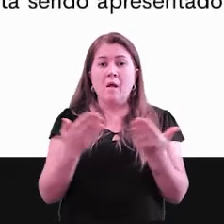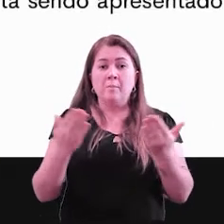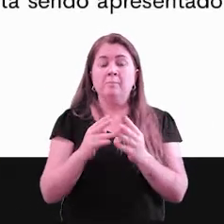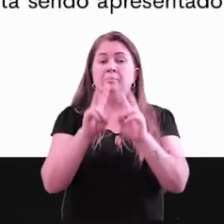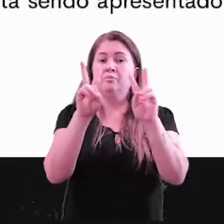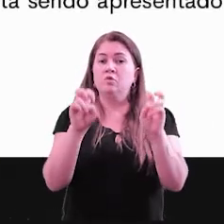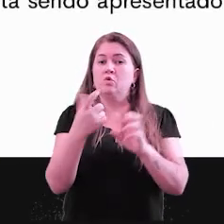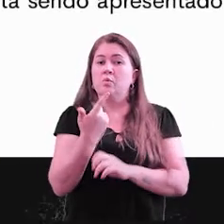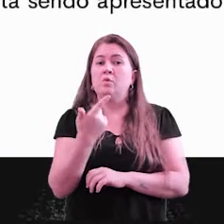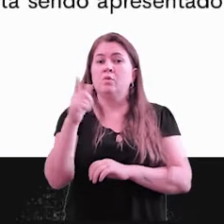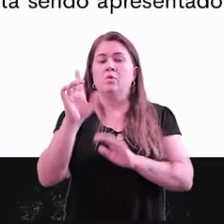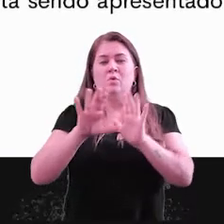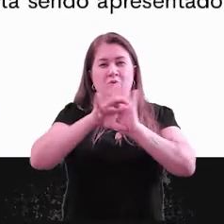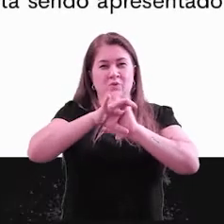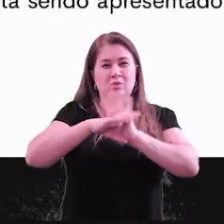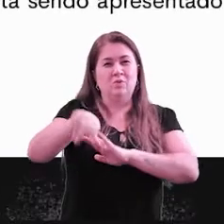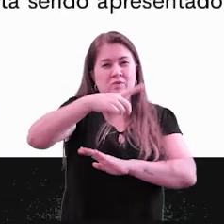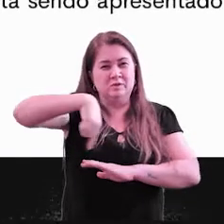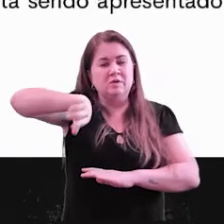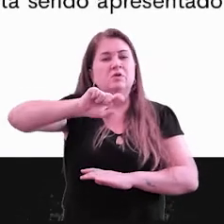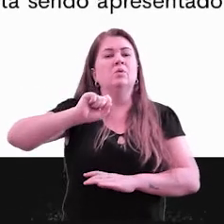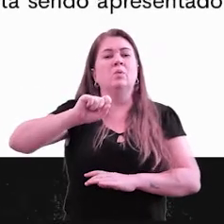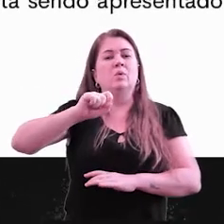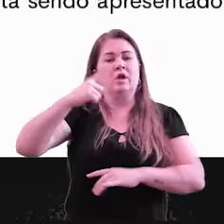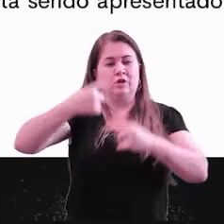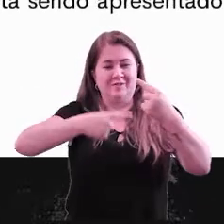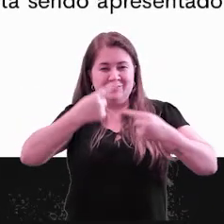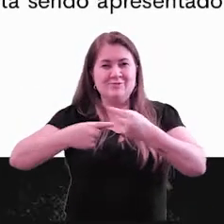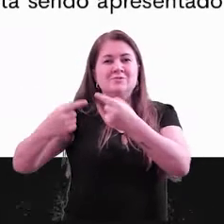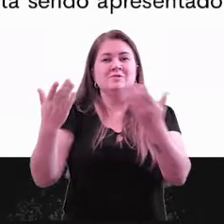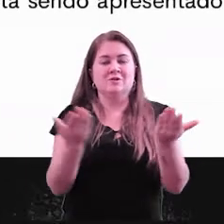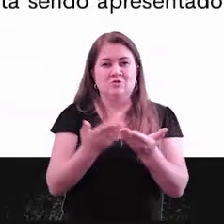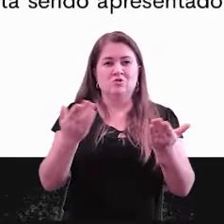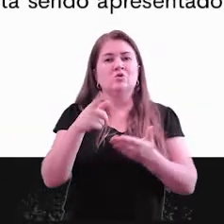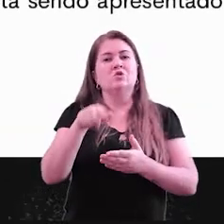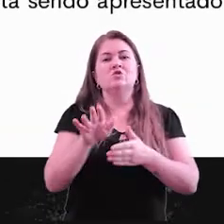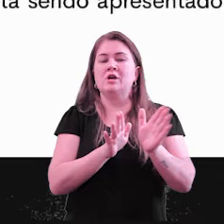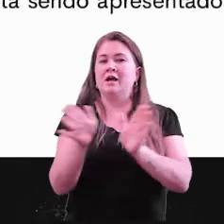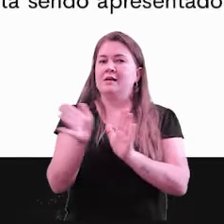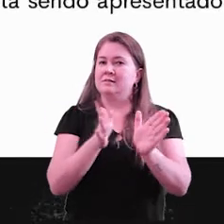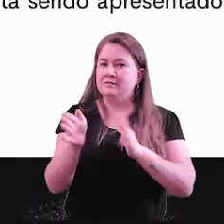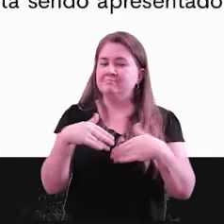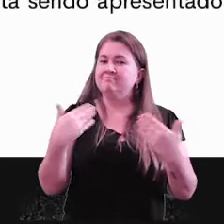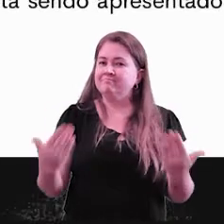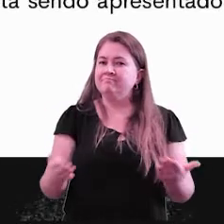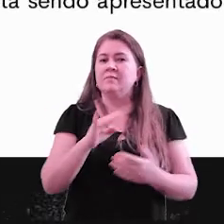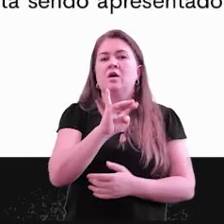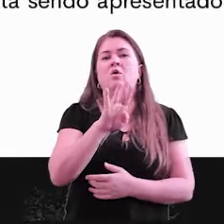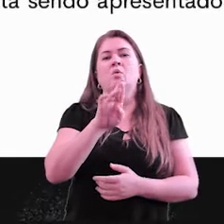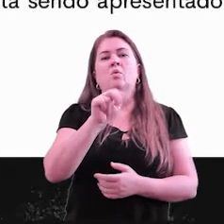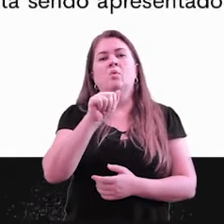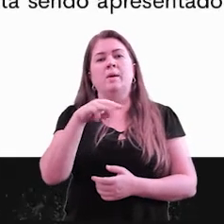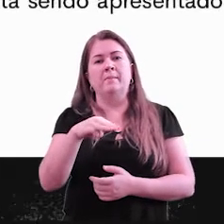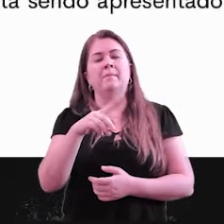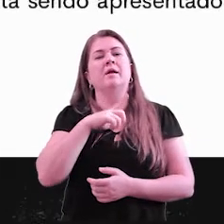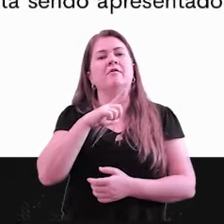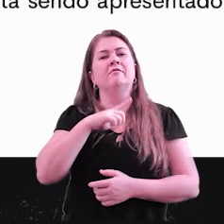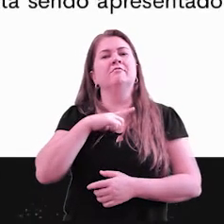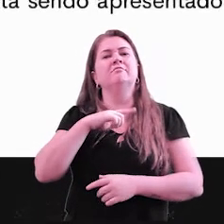a acessibilidade, o IBRAN, no Caderno da Política Nacional de Educação Museal, vai trazer também discussões